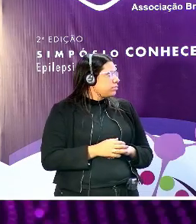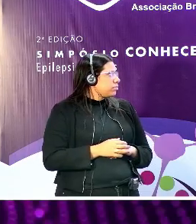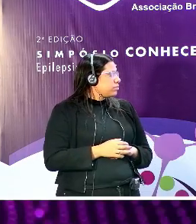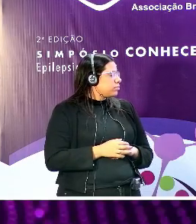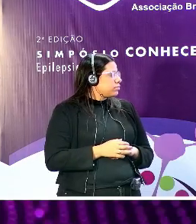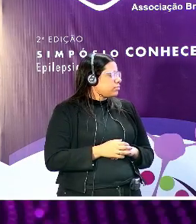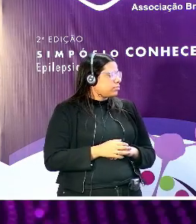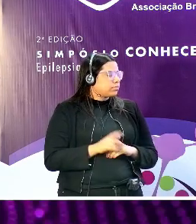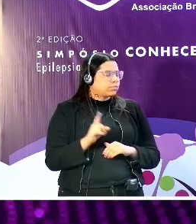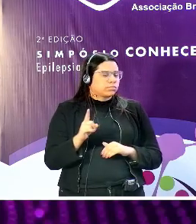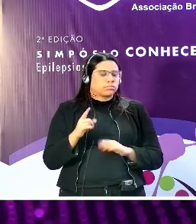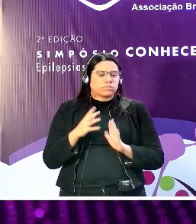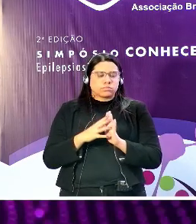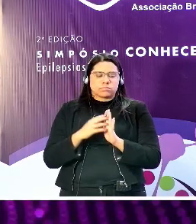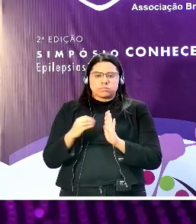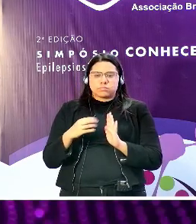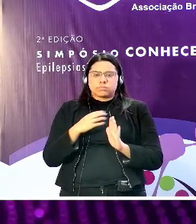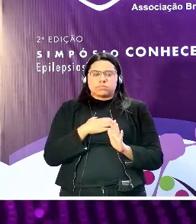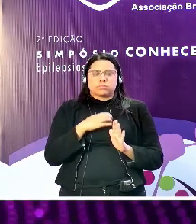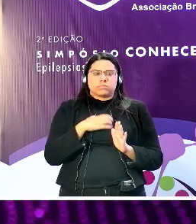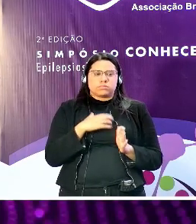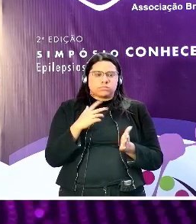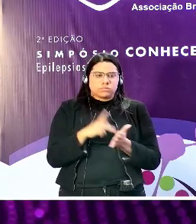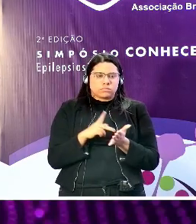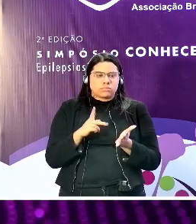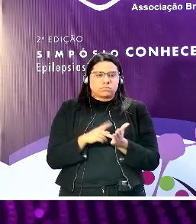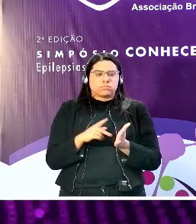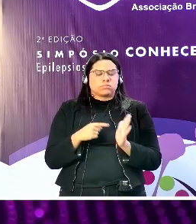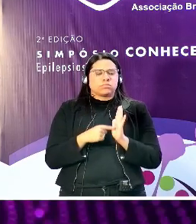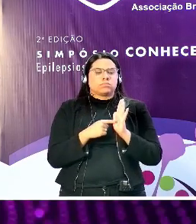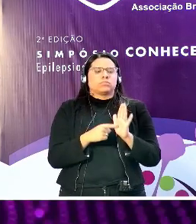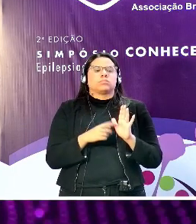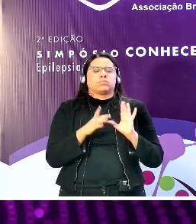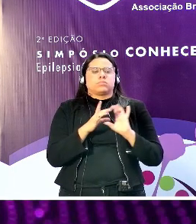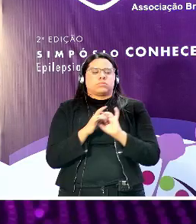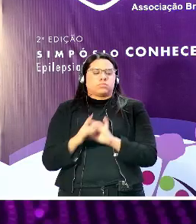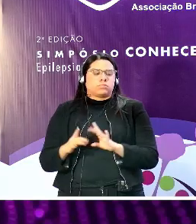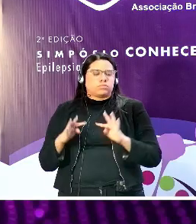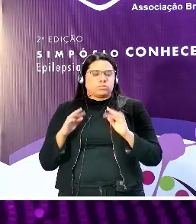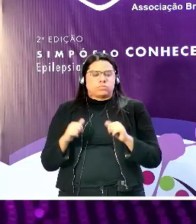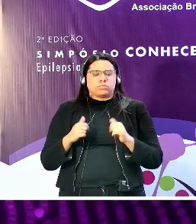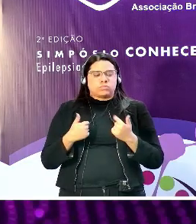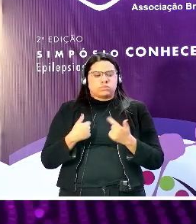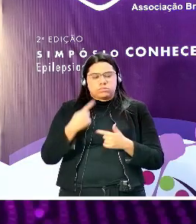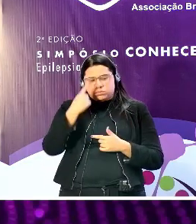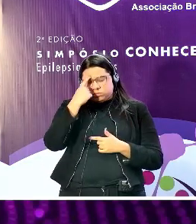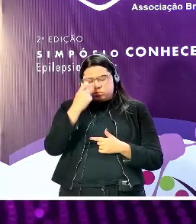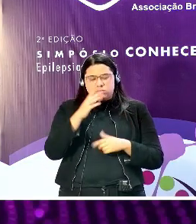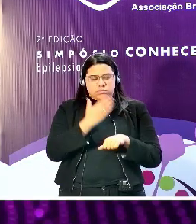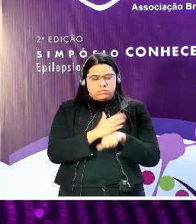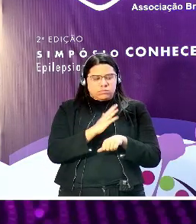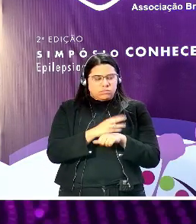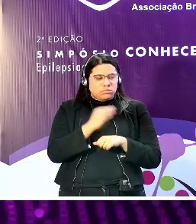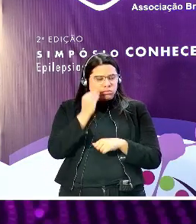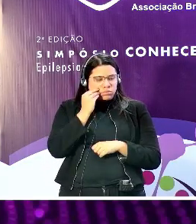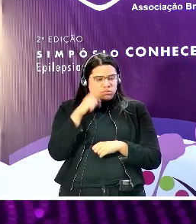E esse modelo realmente embasa toda a lógica do ensaio que a gente